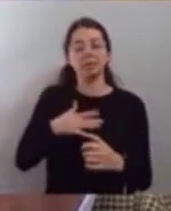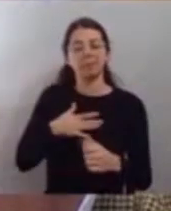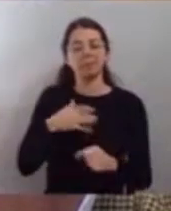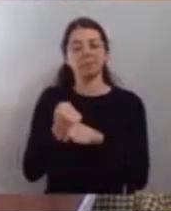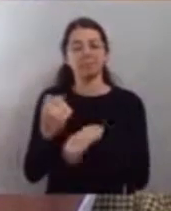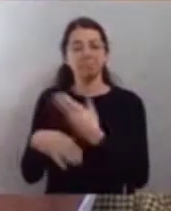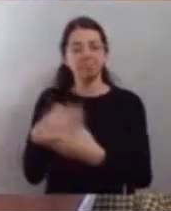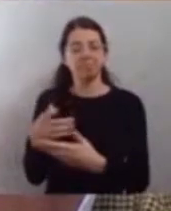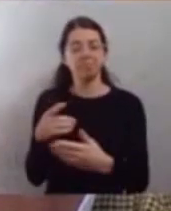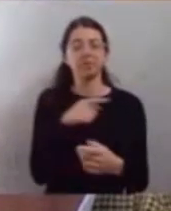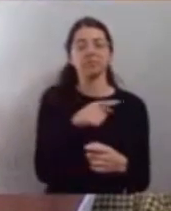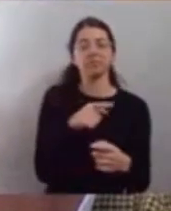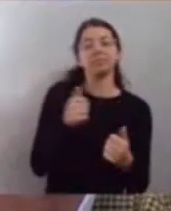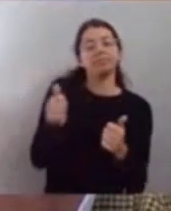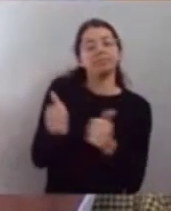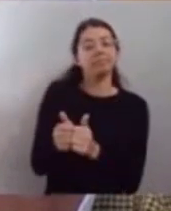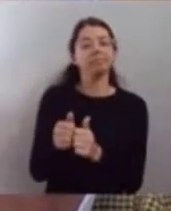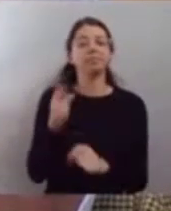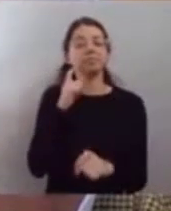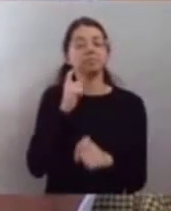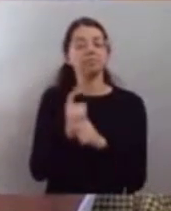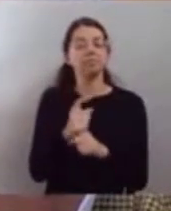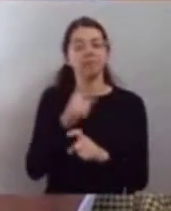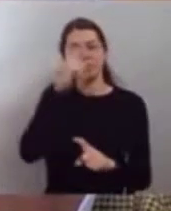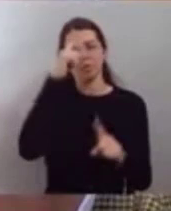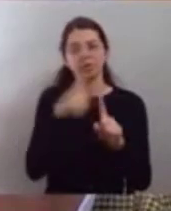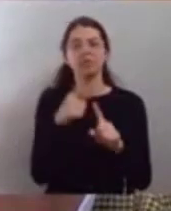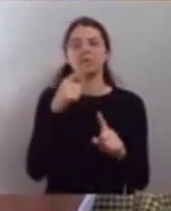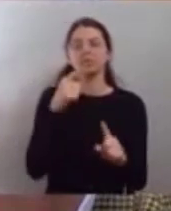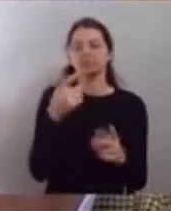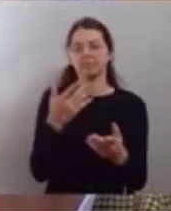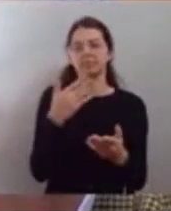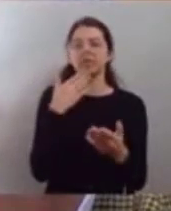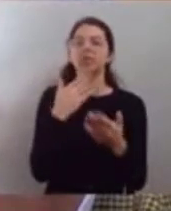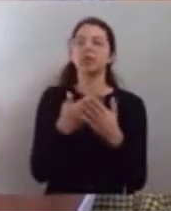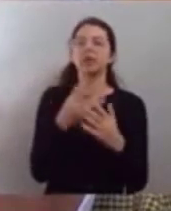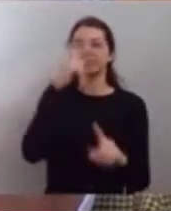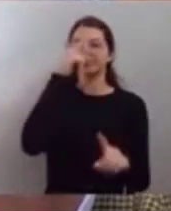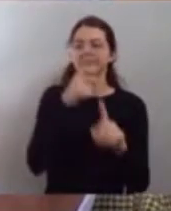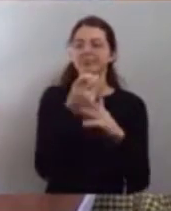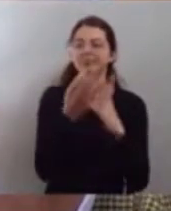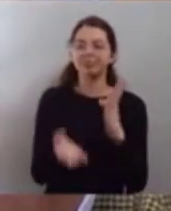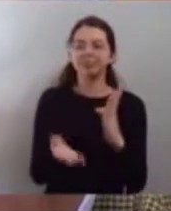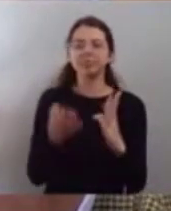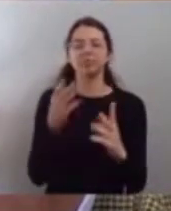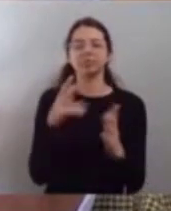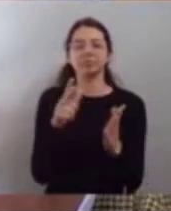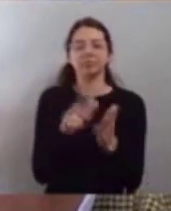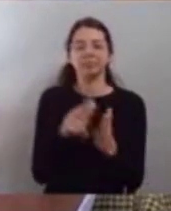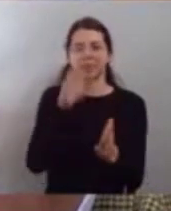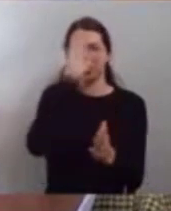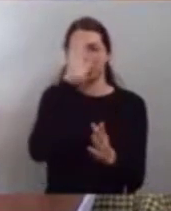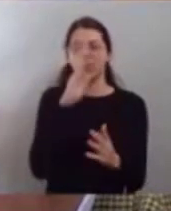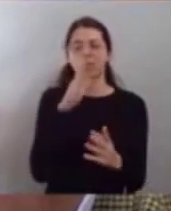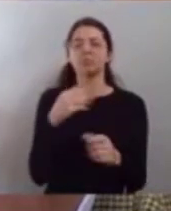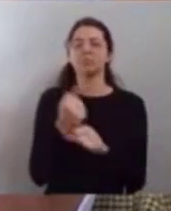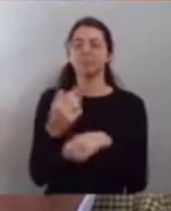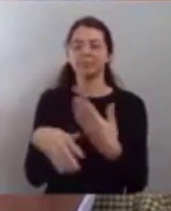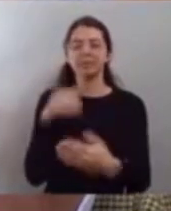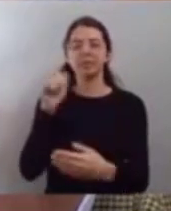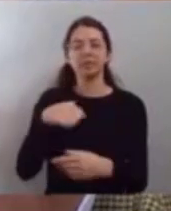designadamente assegurar o cumprimento das orientações estratégicas definidas bem como uma boa gestão de recursos públicos